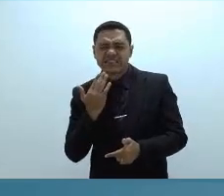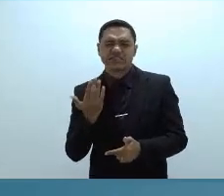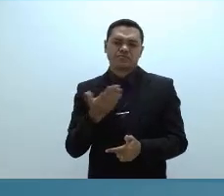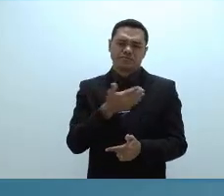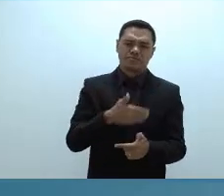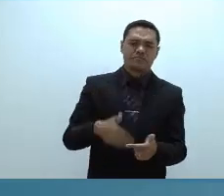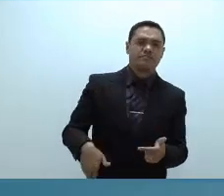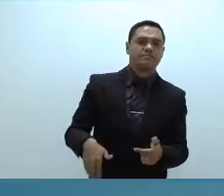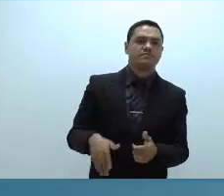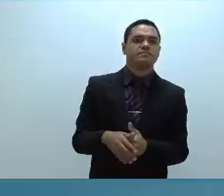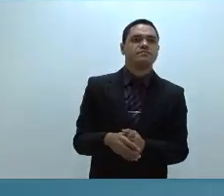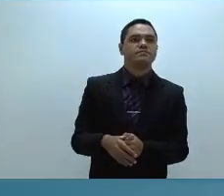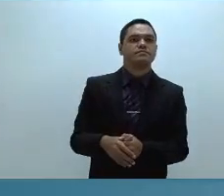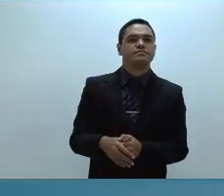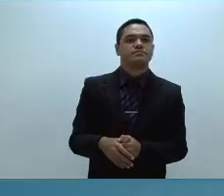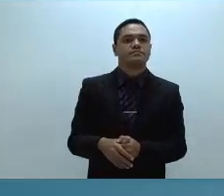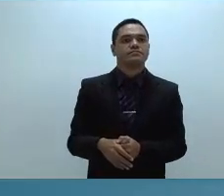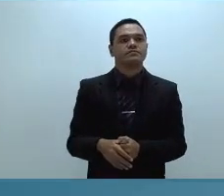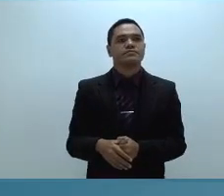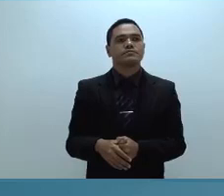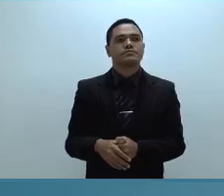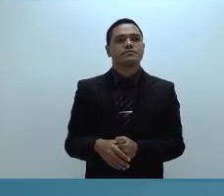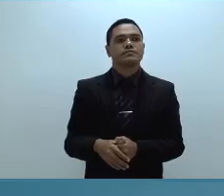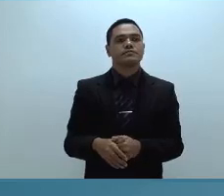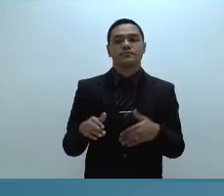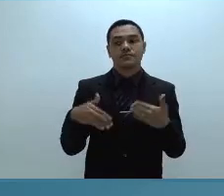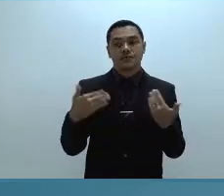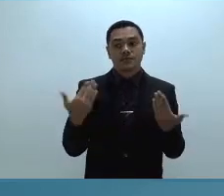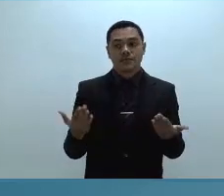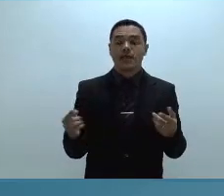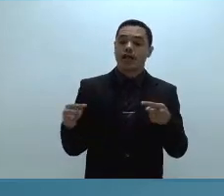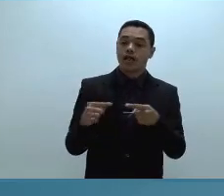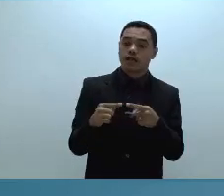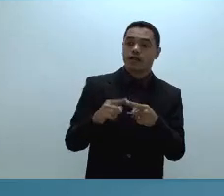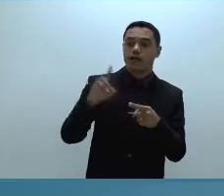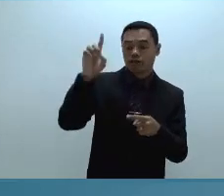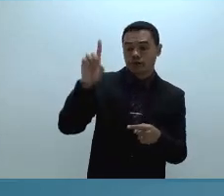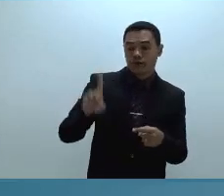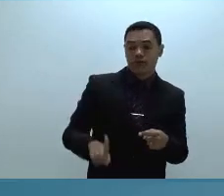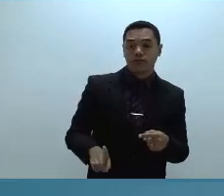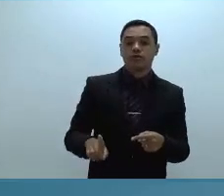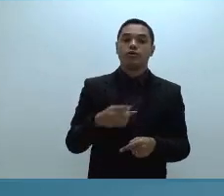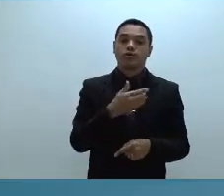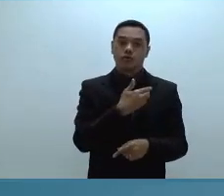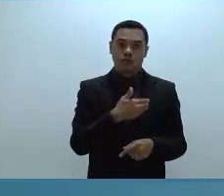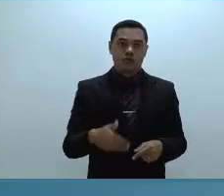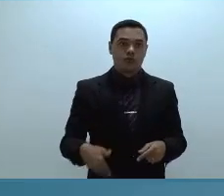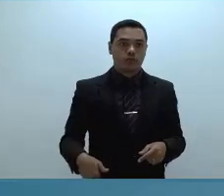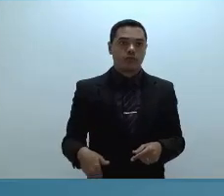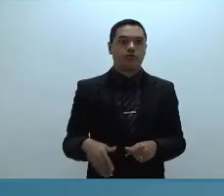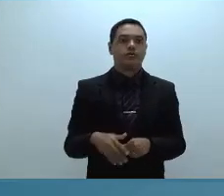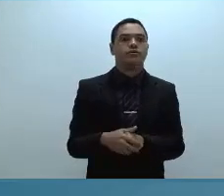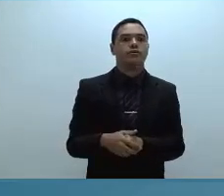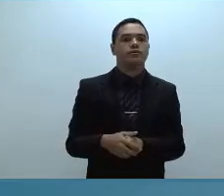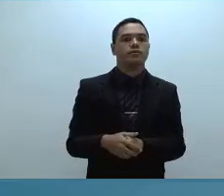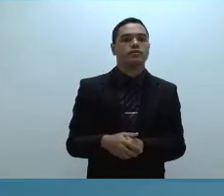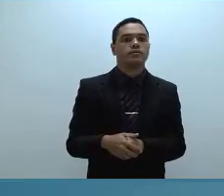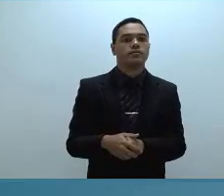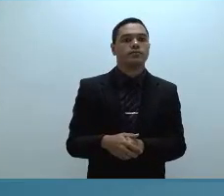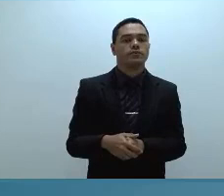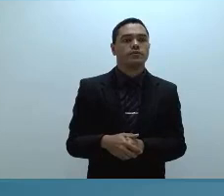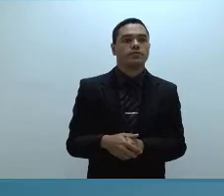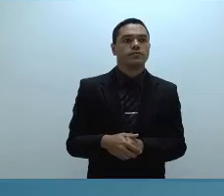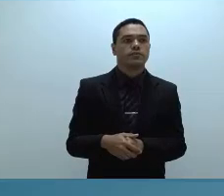razão disso, atrai a competência do direito público, da turma do direito público,